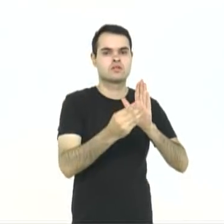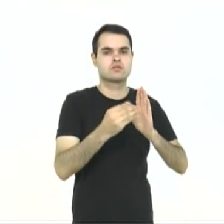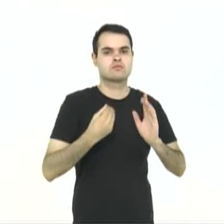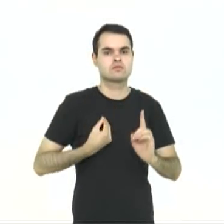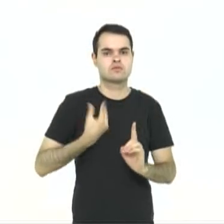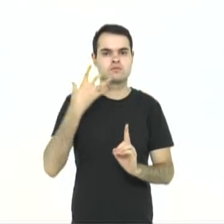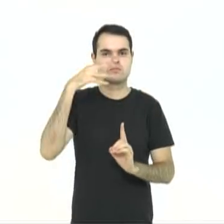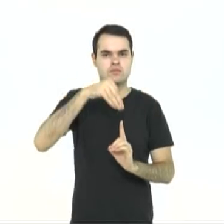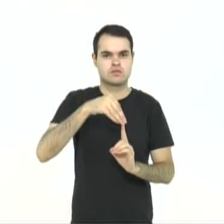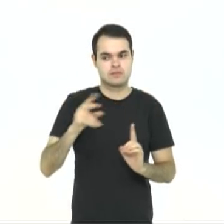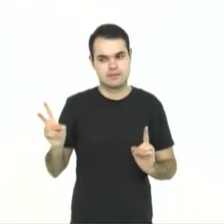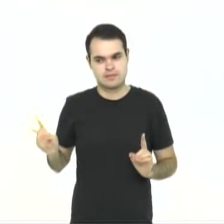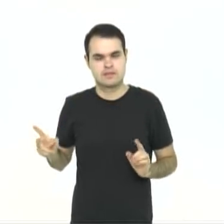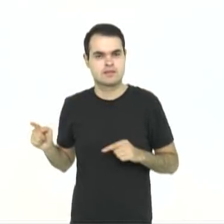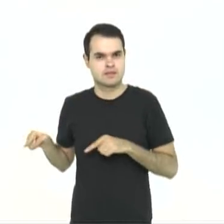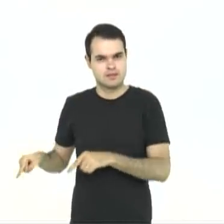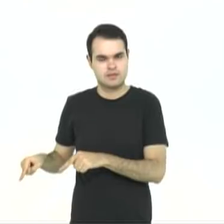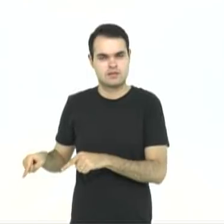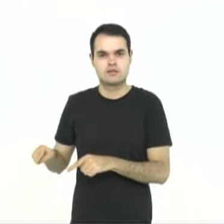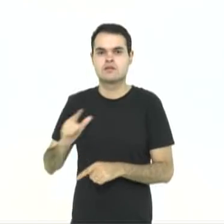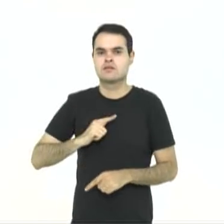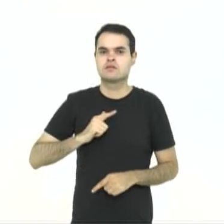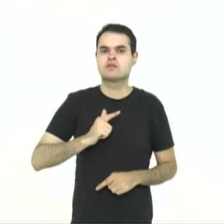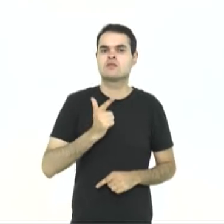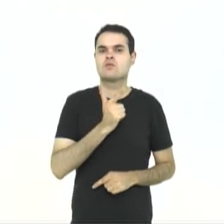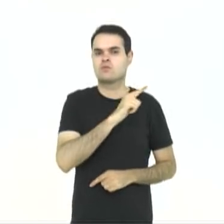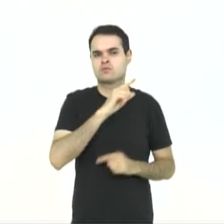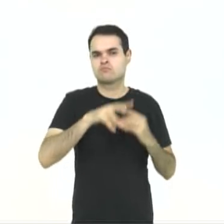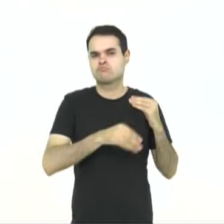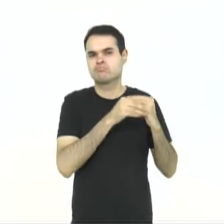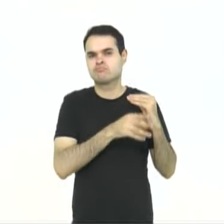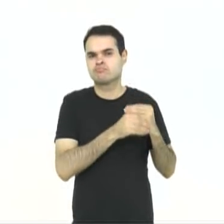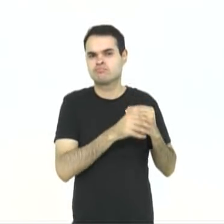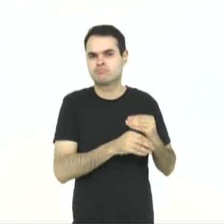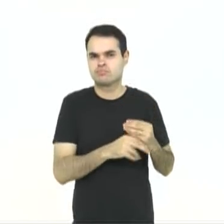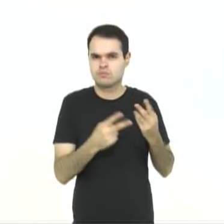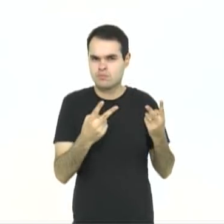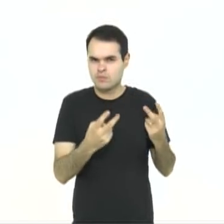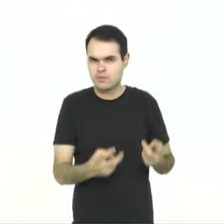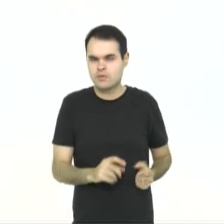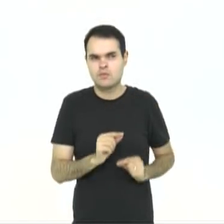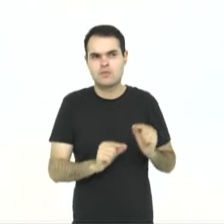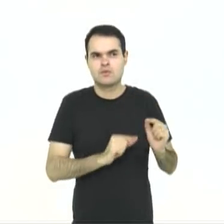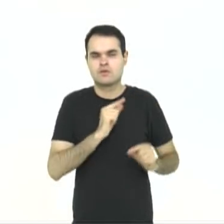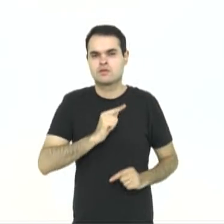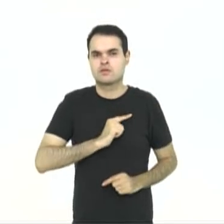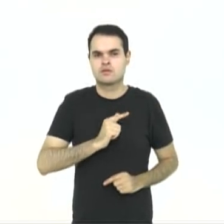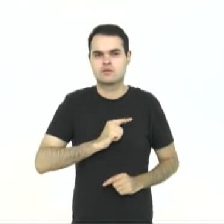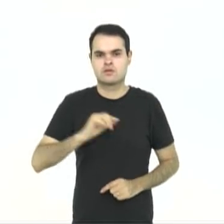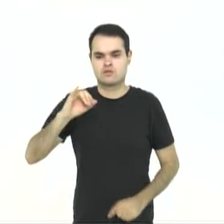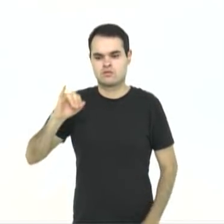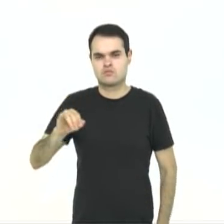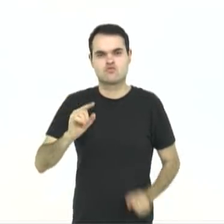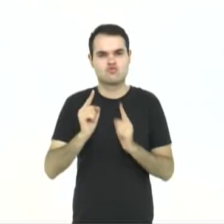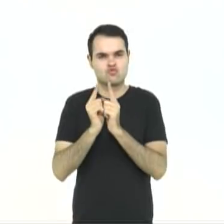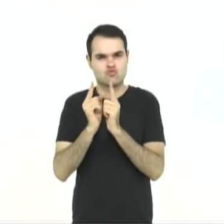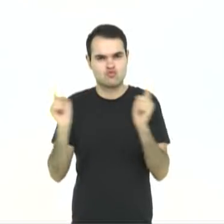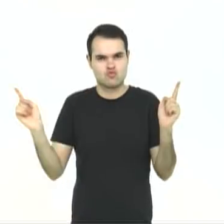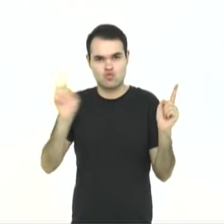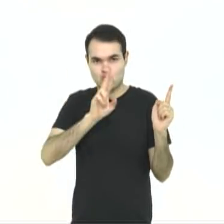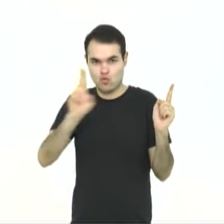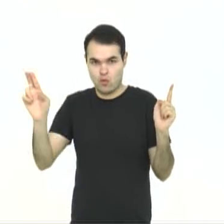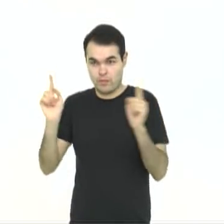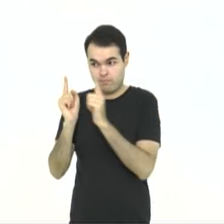biografia, também do Machado de Assis, que a gente tem alguns elementos a mais. Então, observem aqui, vamos ler. Então, Joaquim Maria Machado de